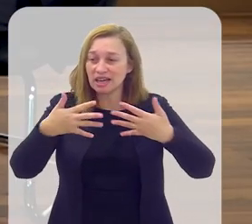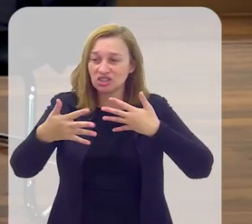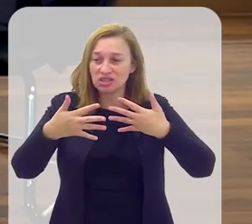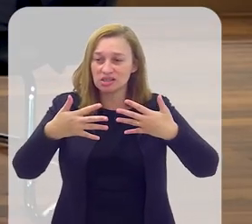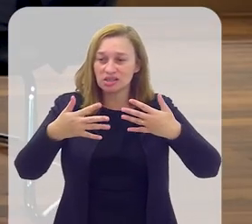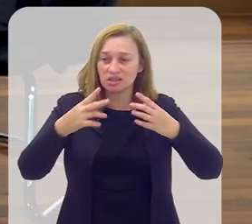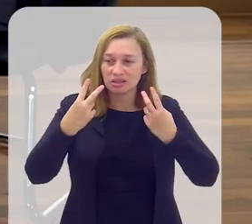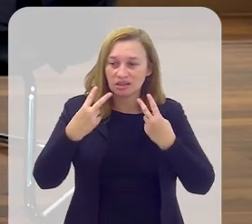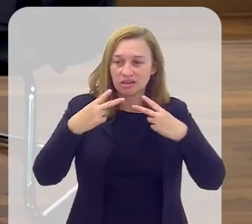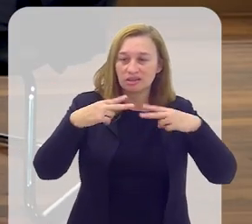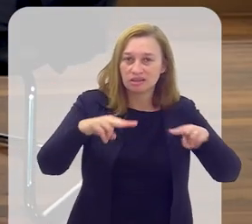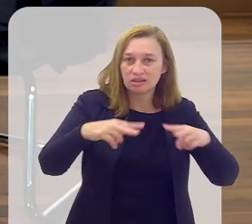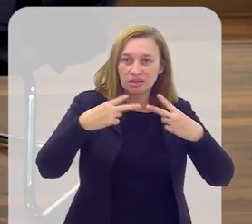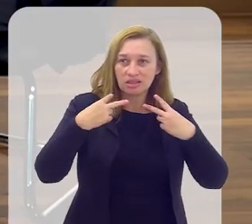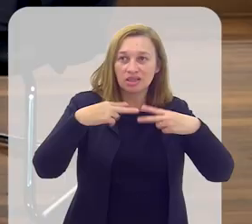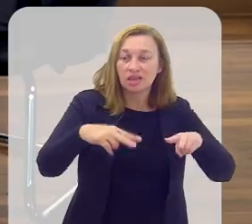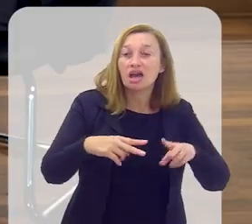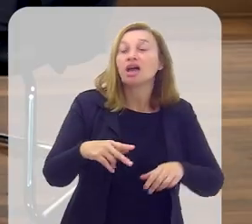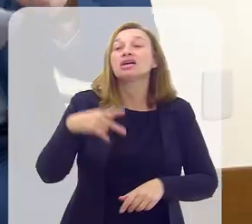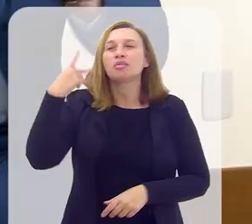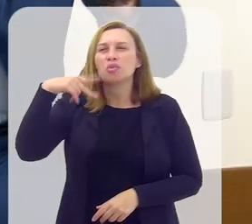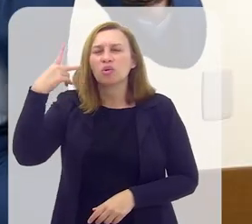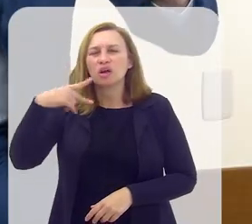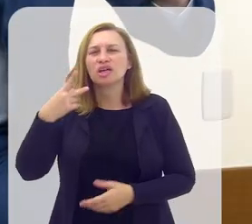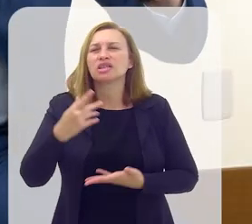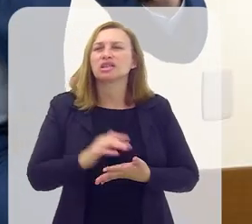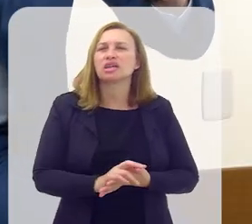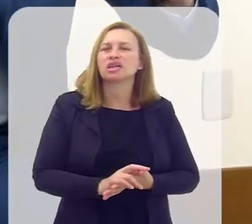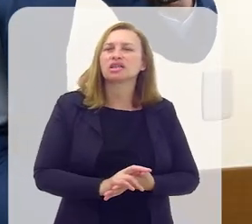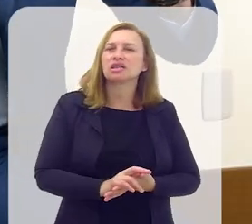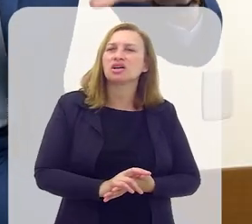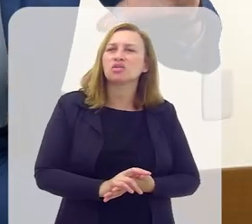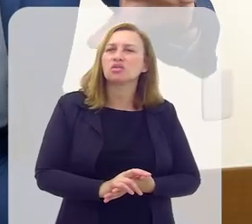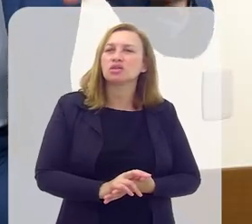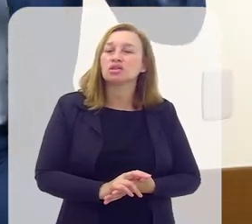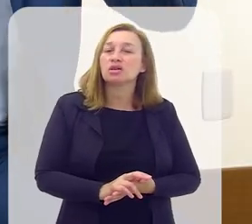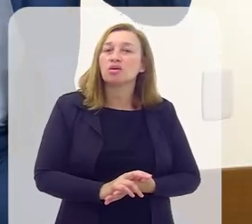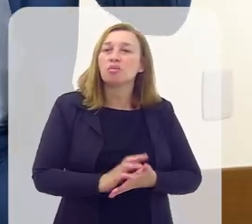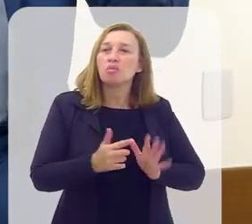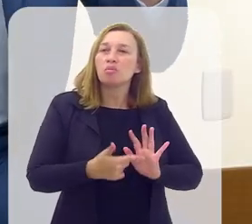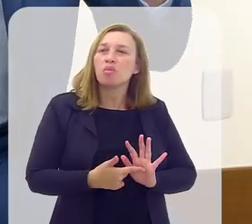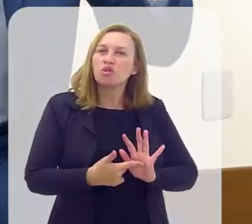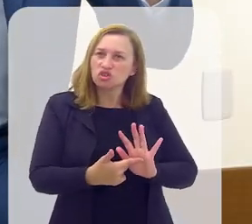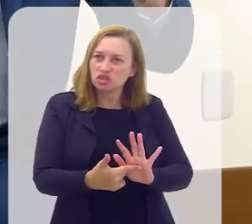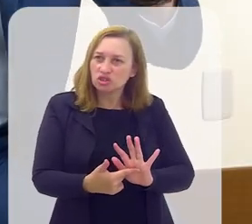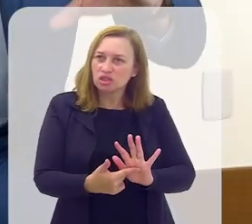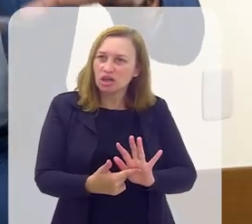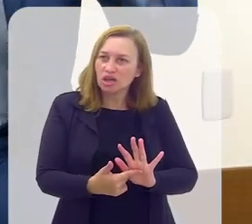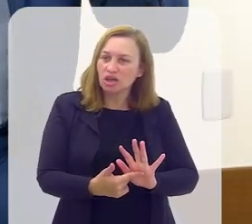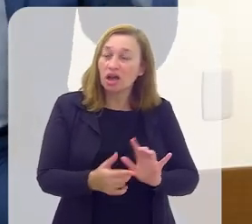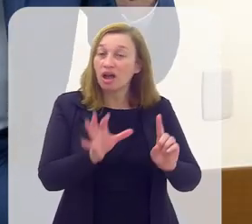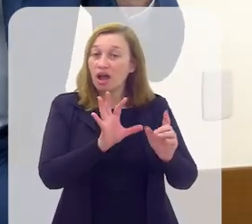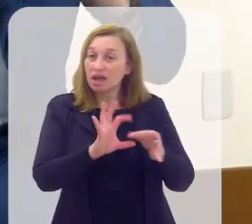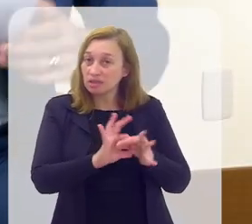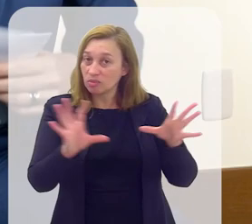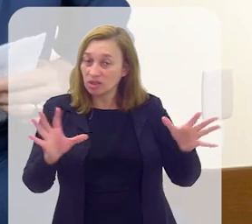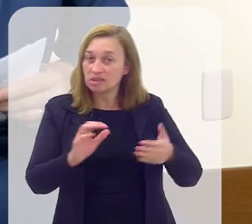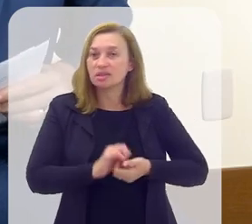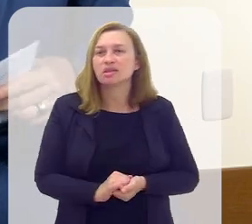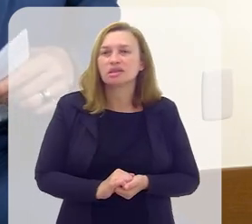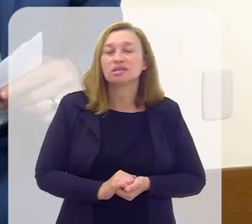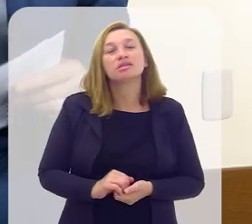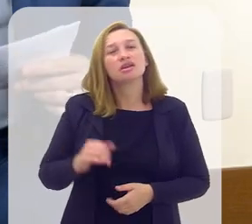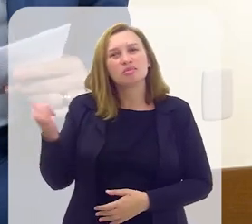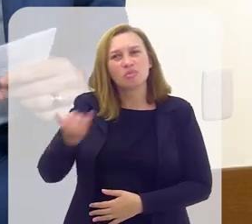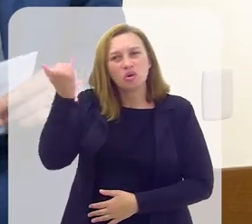visibilidade, né, das políticas identitárias, né, no sentido de trazer à luz, né, a questão da